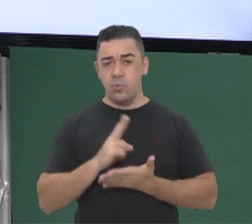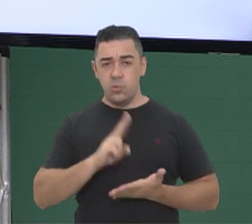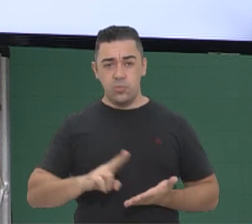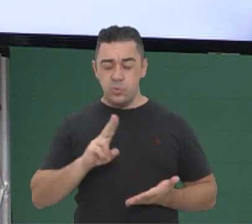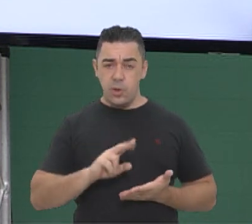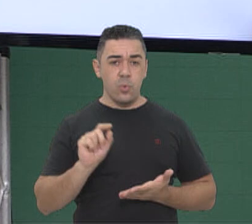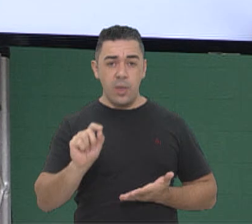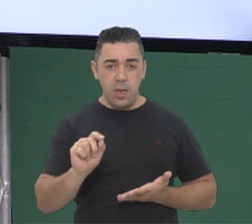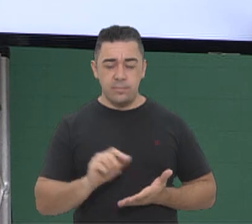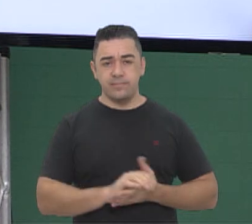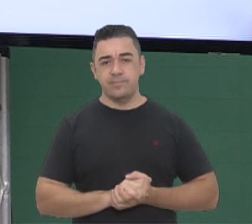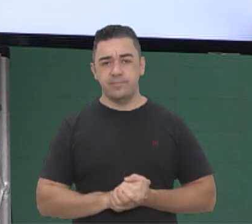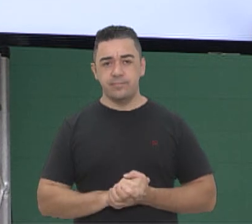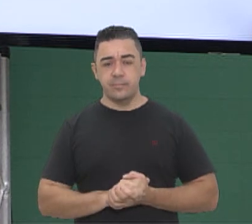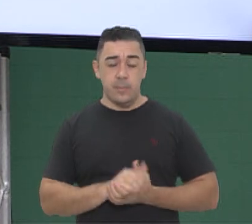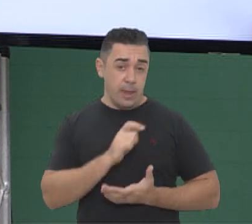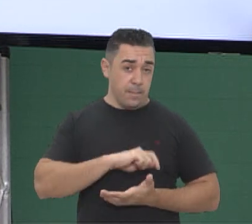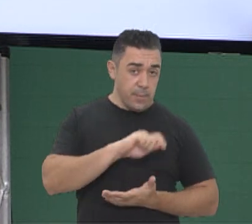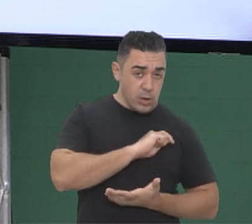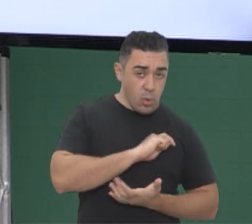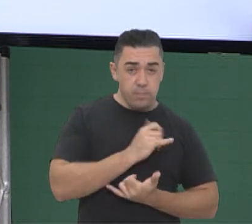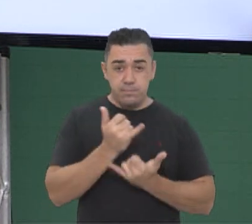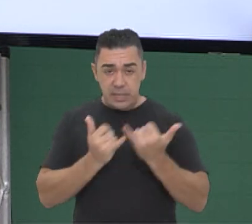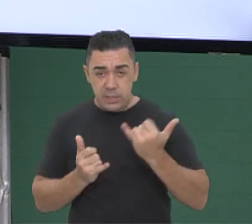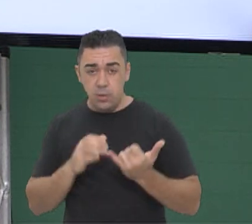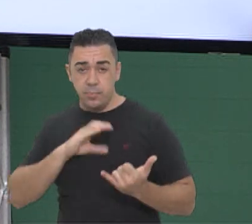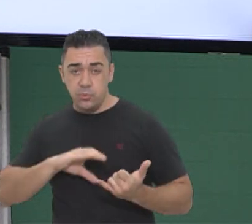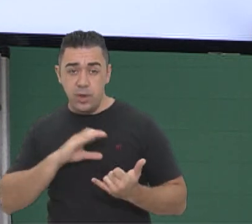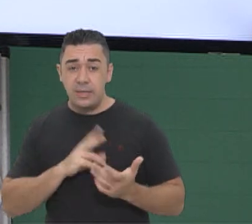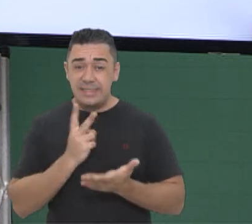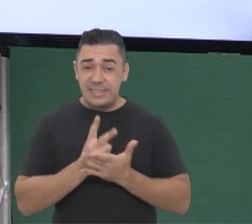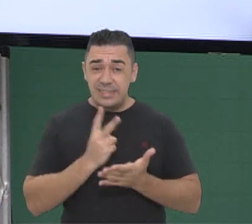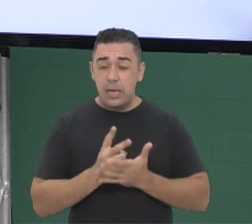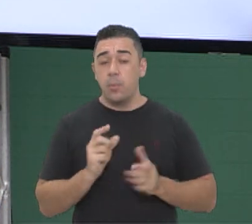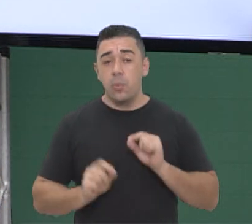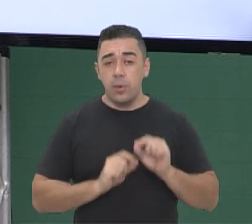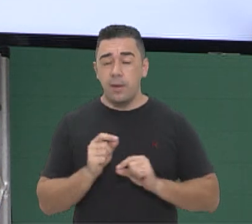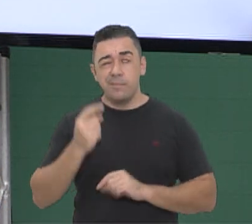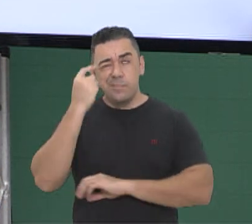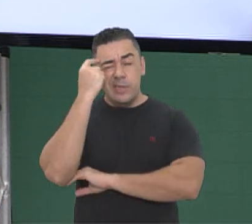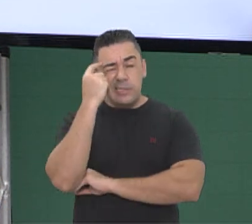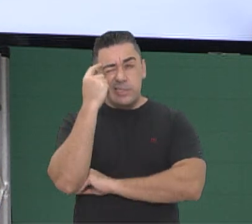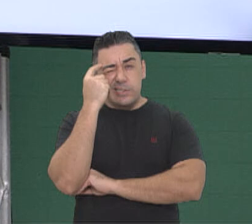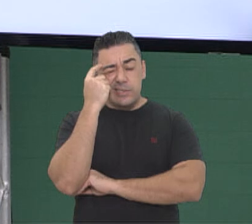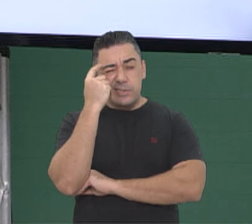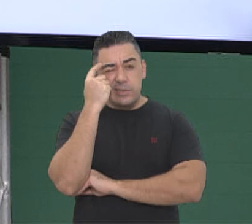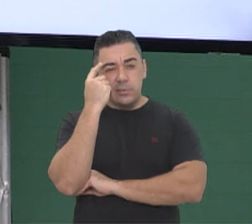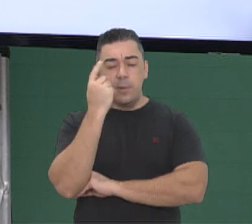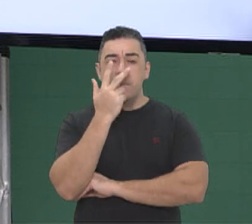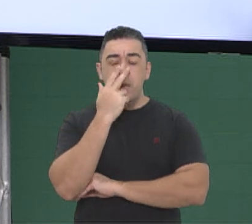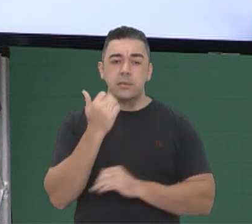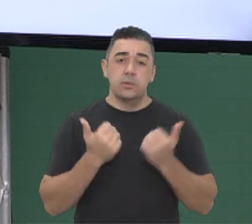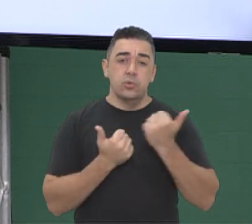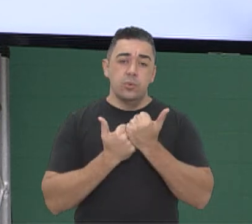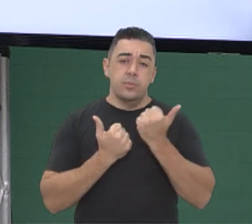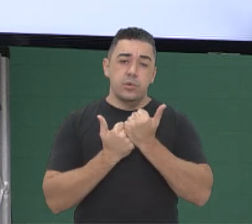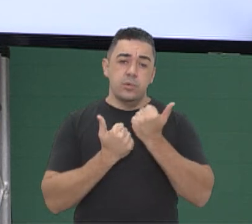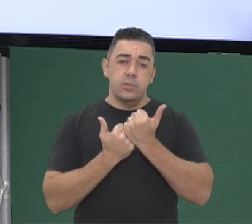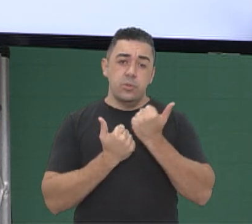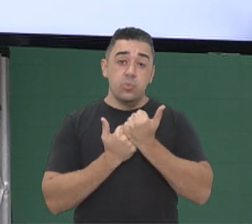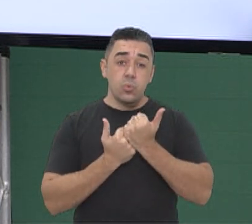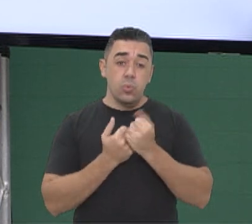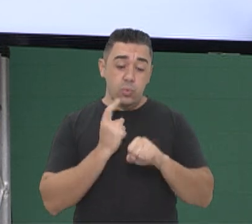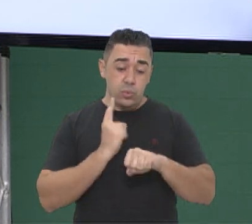Ou seja, no espanhol e no português, nós estamos, de certa forma, vamos pensar assim, substituindo o próprio